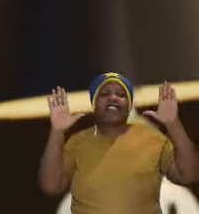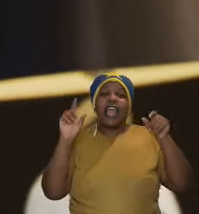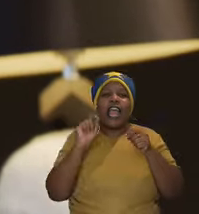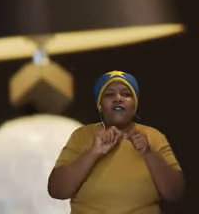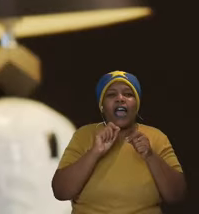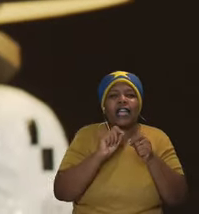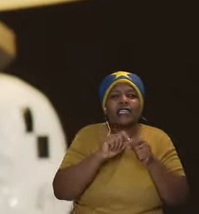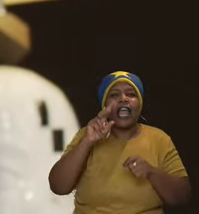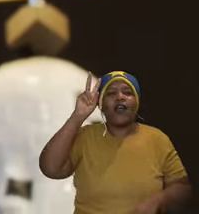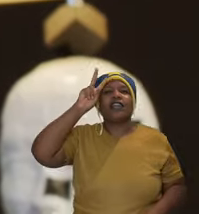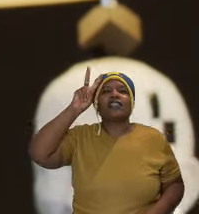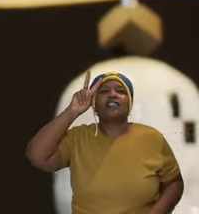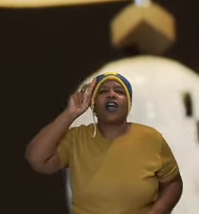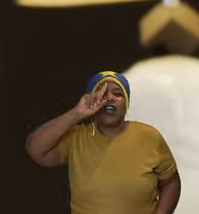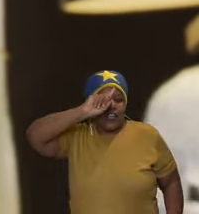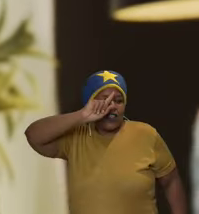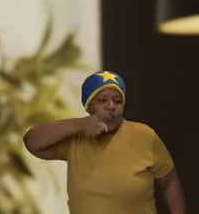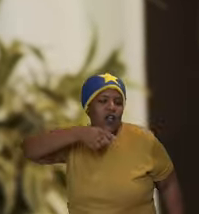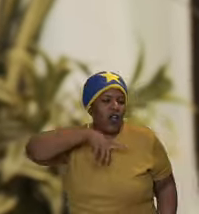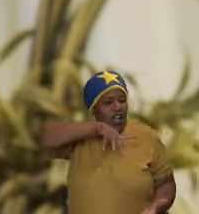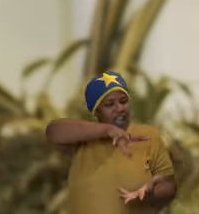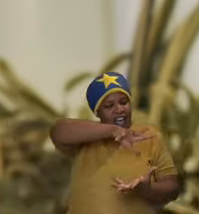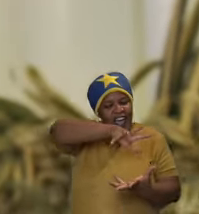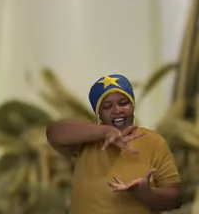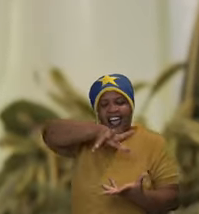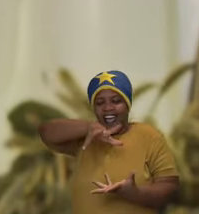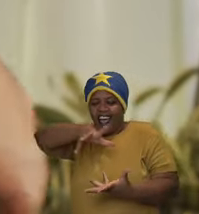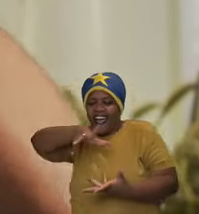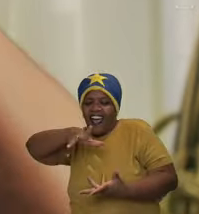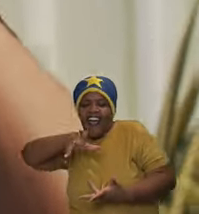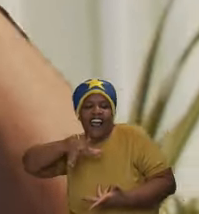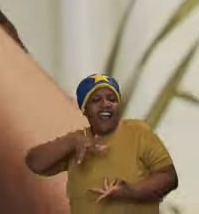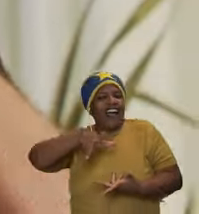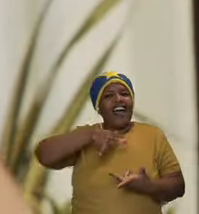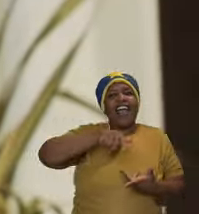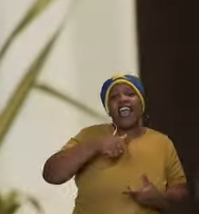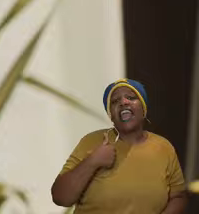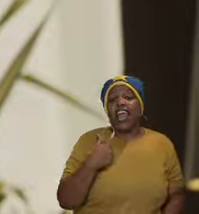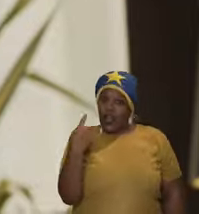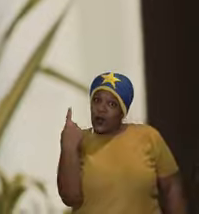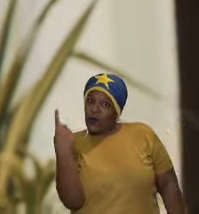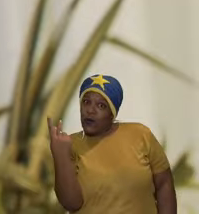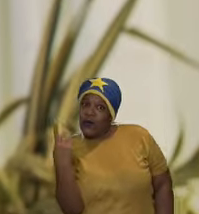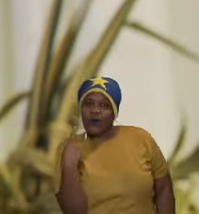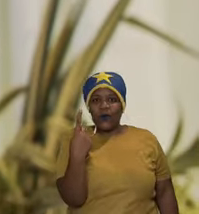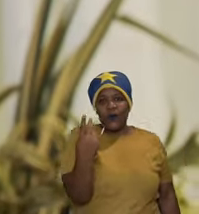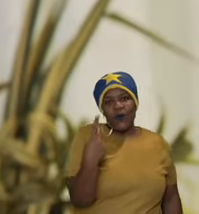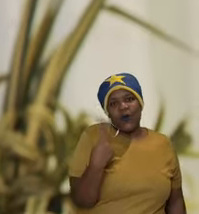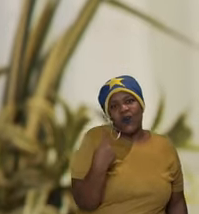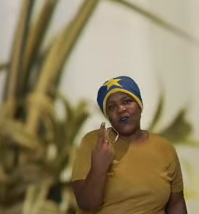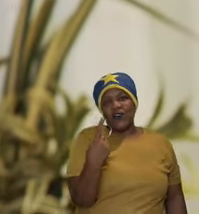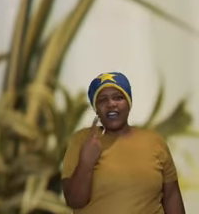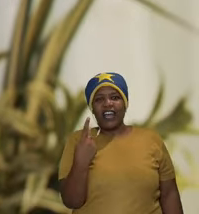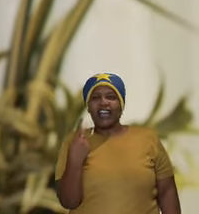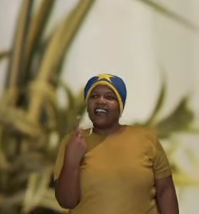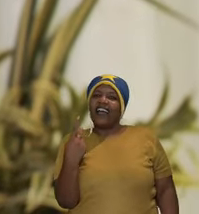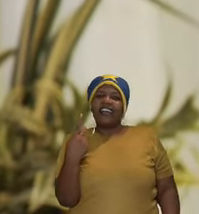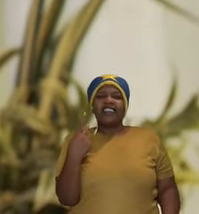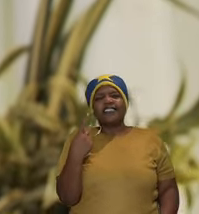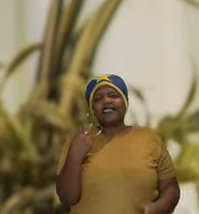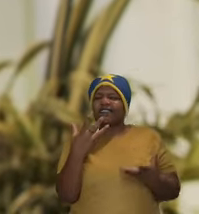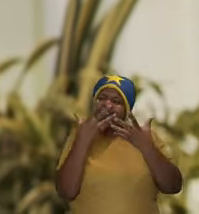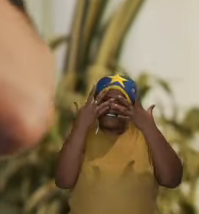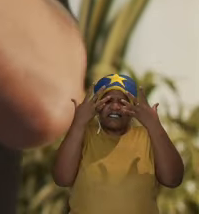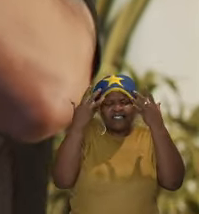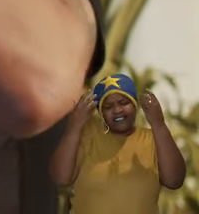Fazer história e dominar o mundo. Eu e você, yeah. Virar a página e